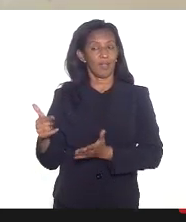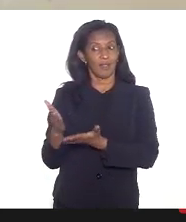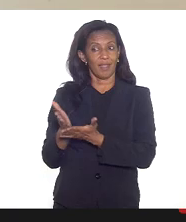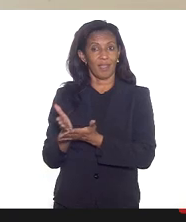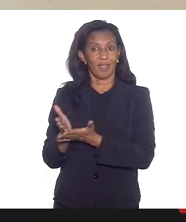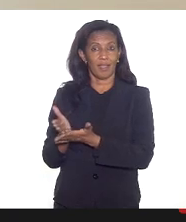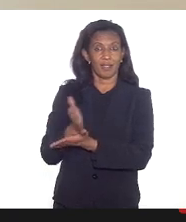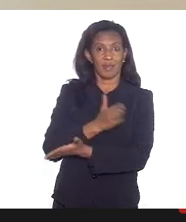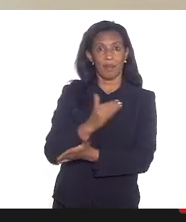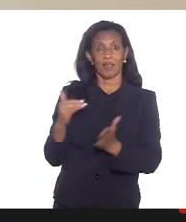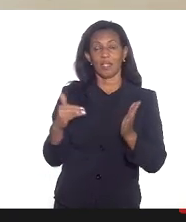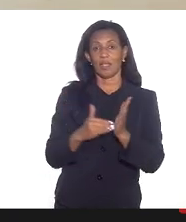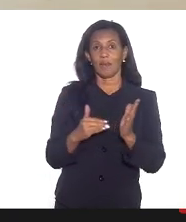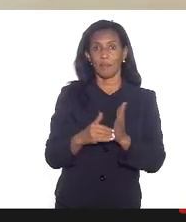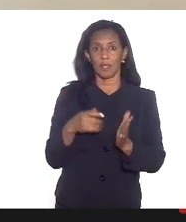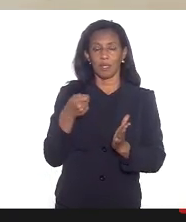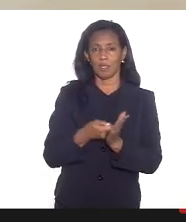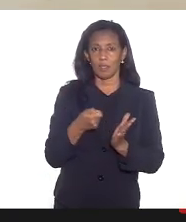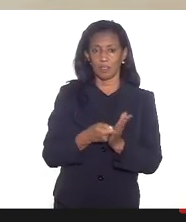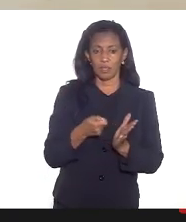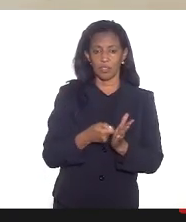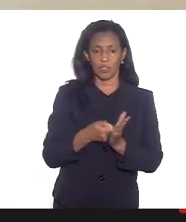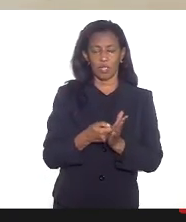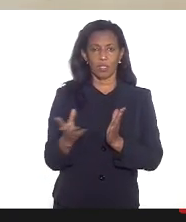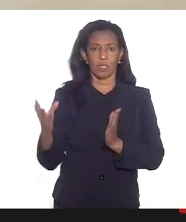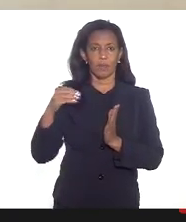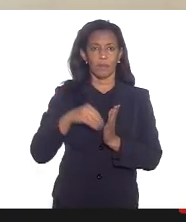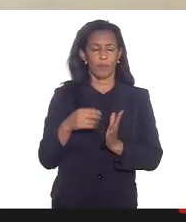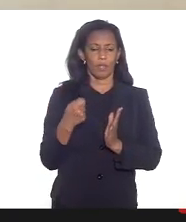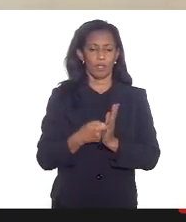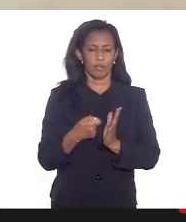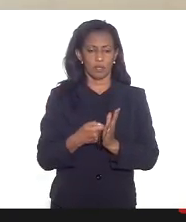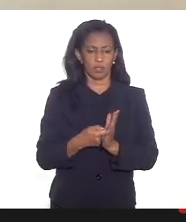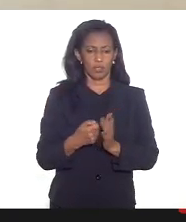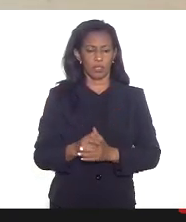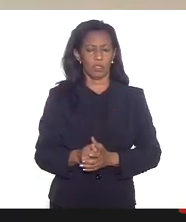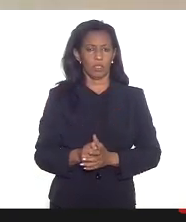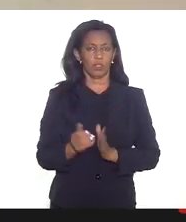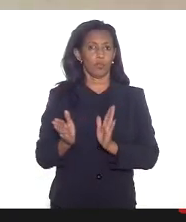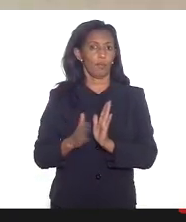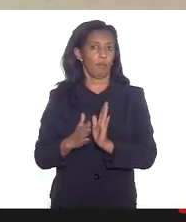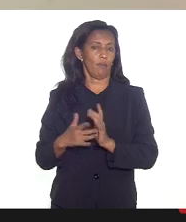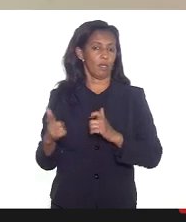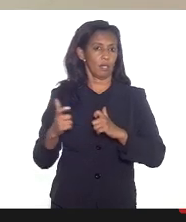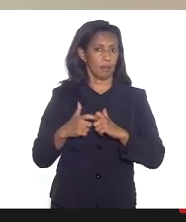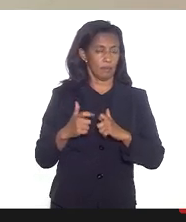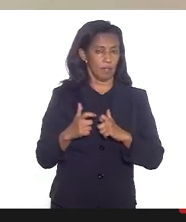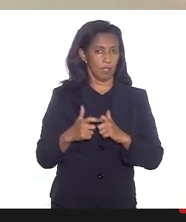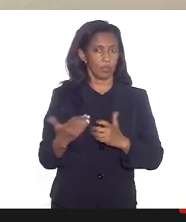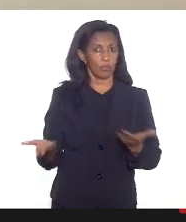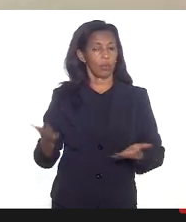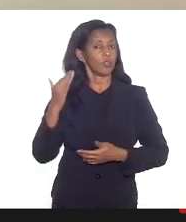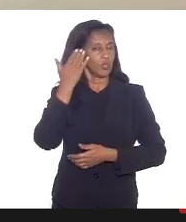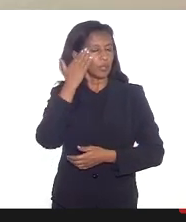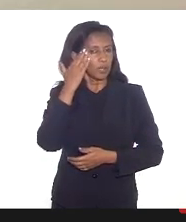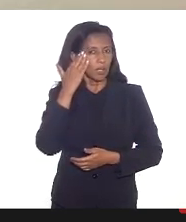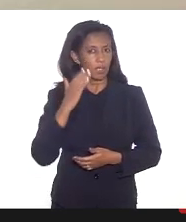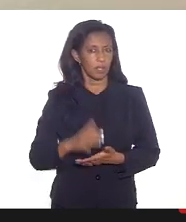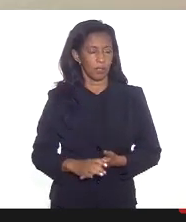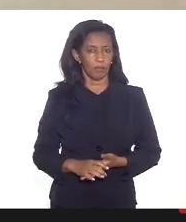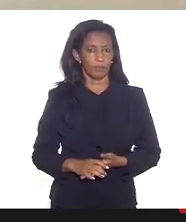parte que limita a exigência que coloca a exigência do parecer médico então a gente entendeu que